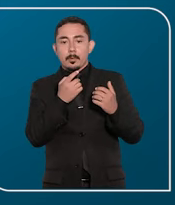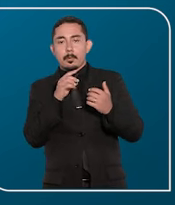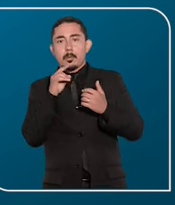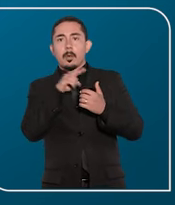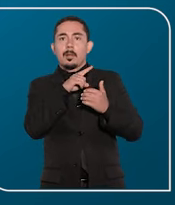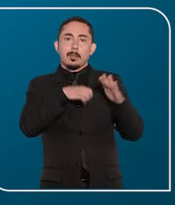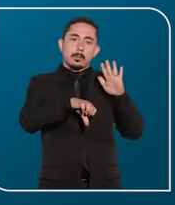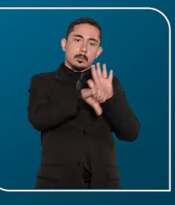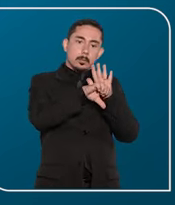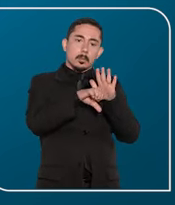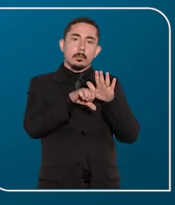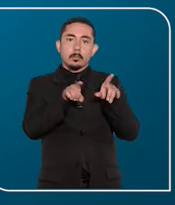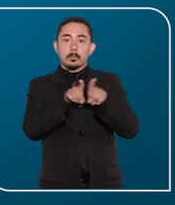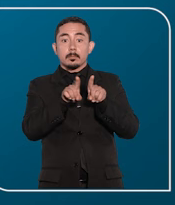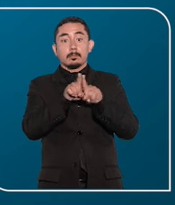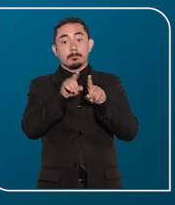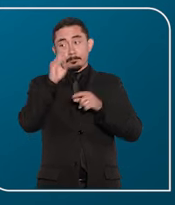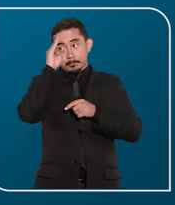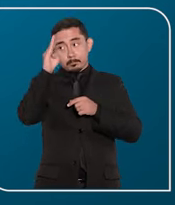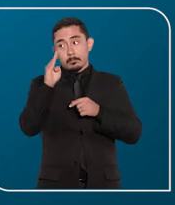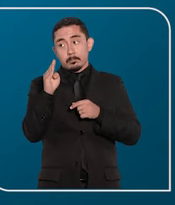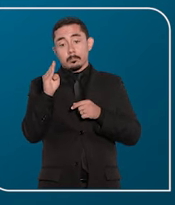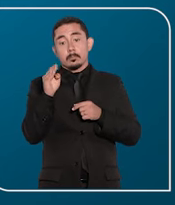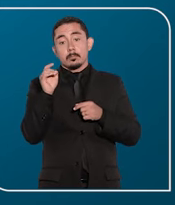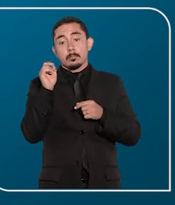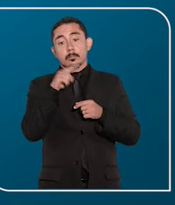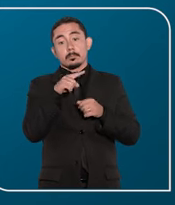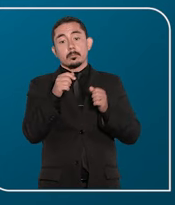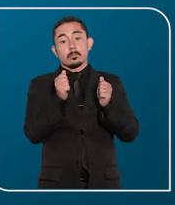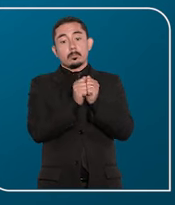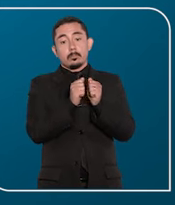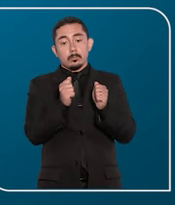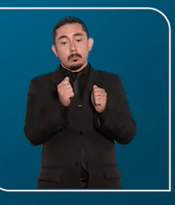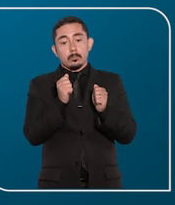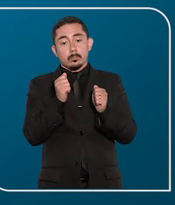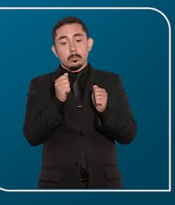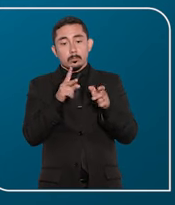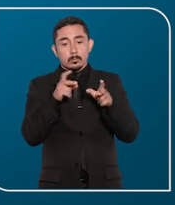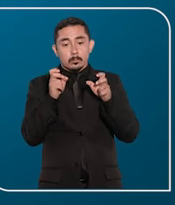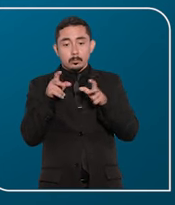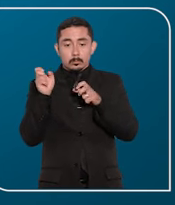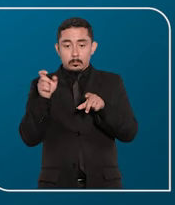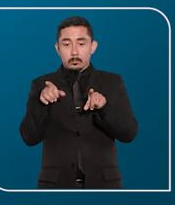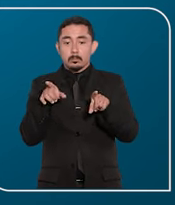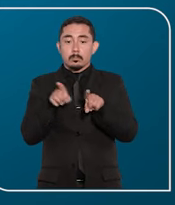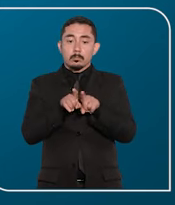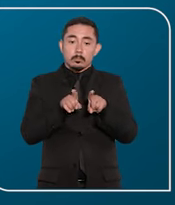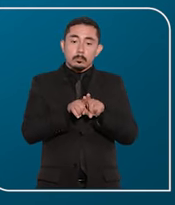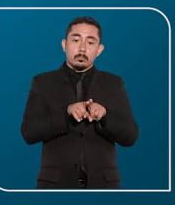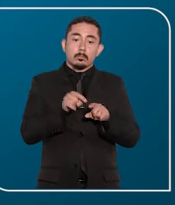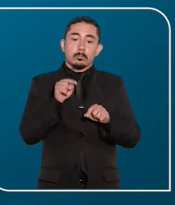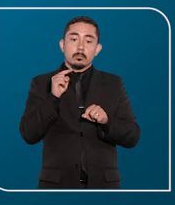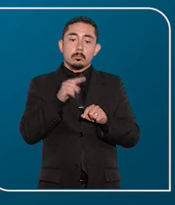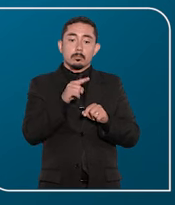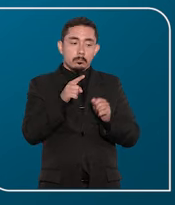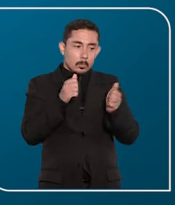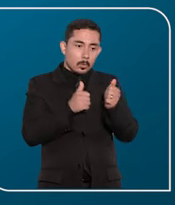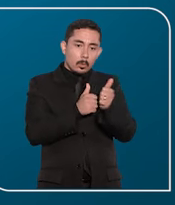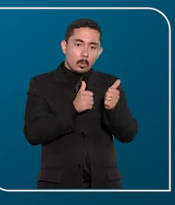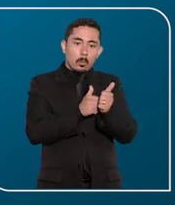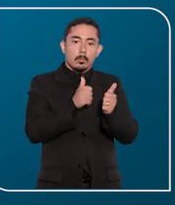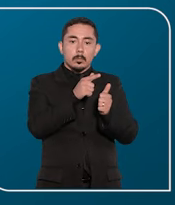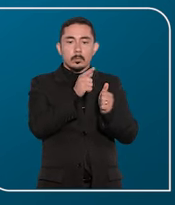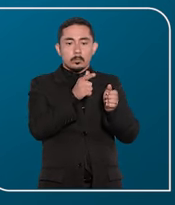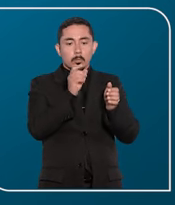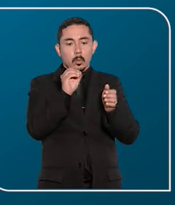delito e, sobretudo, com observância e anuência e acompanhamento da ordem